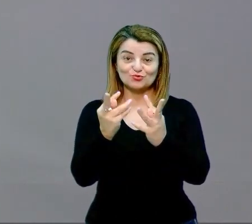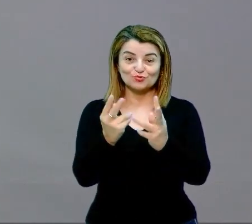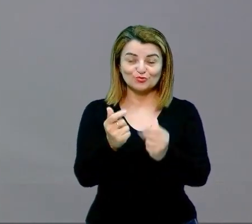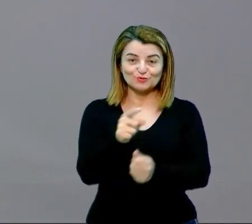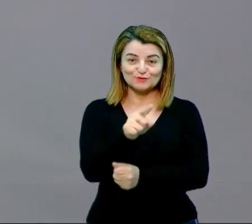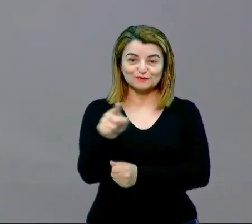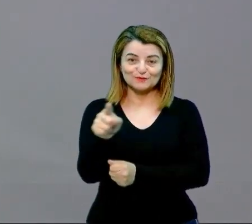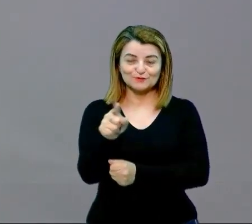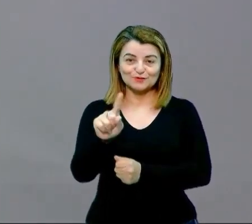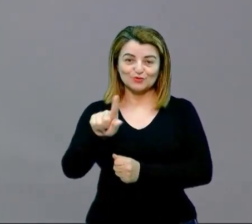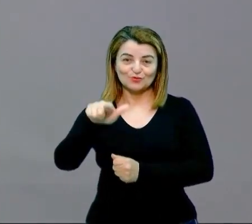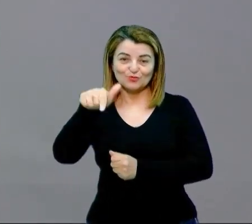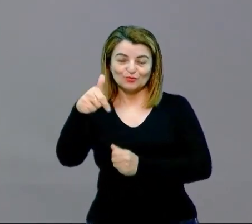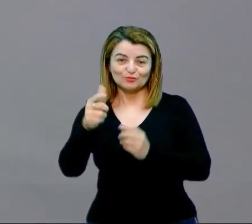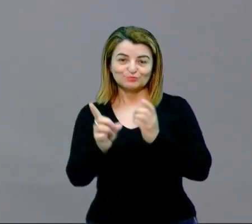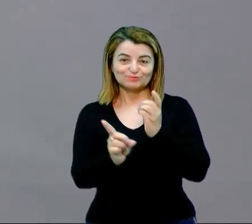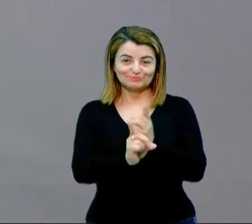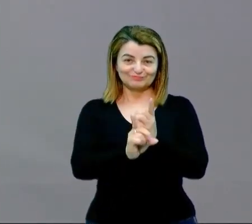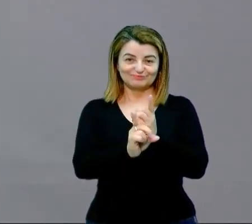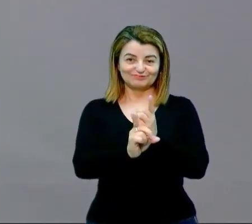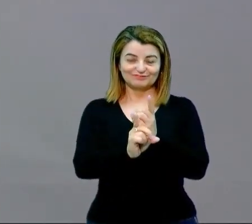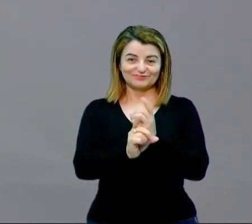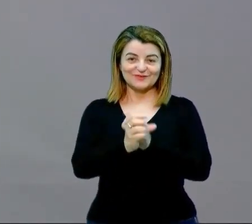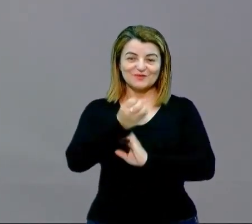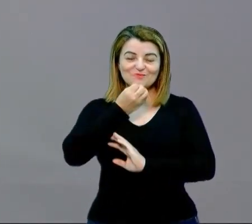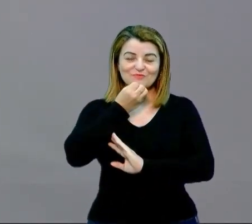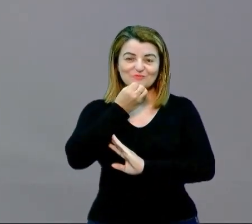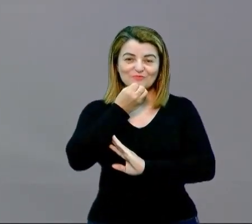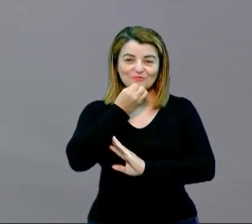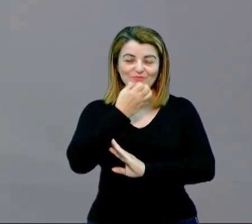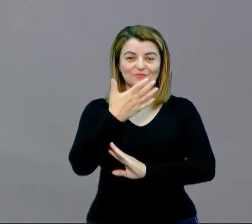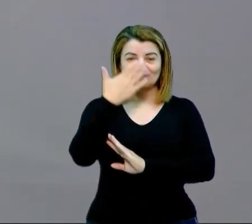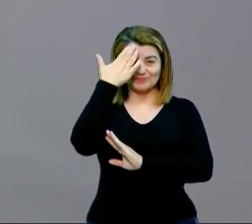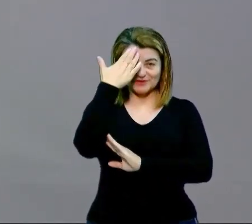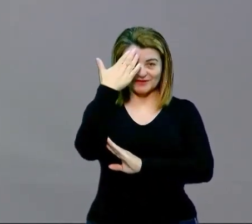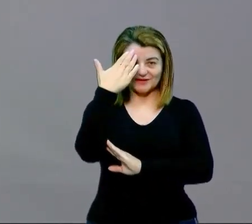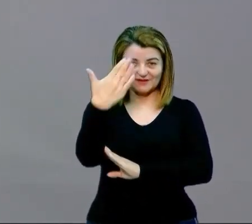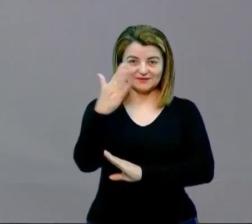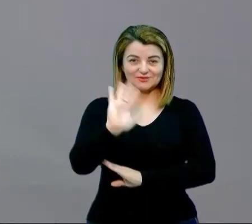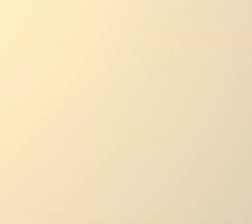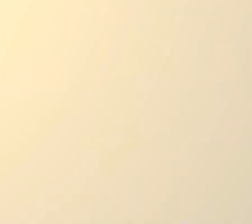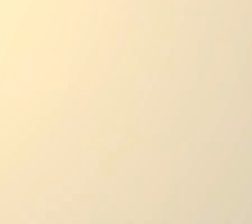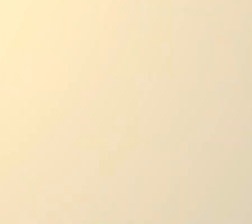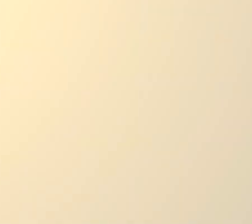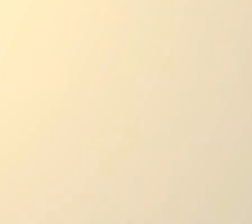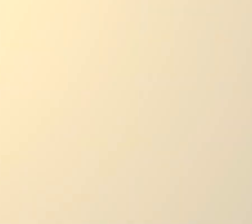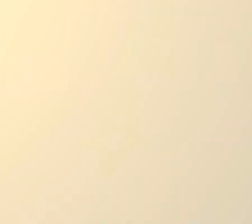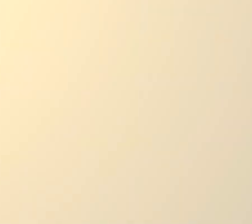vocês no nosso próximo encontro. Muito obrigado e até lá.